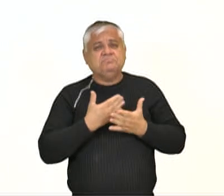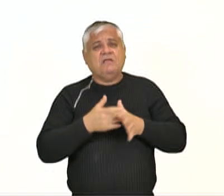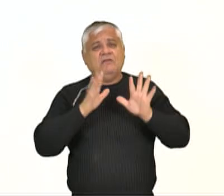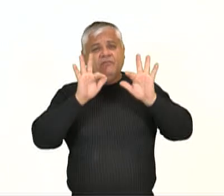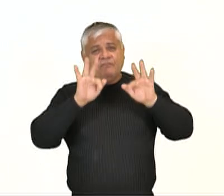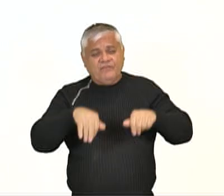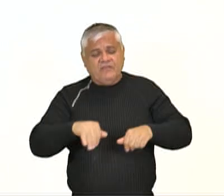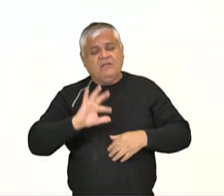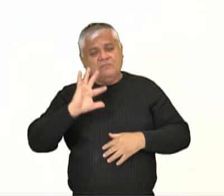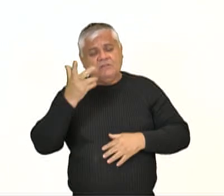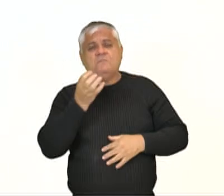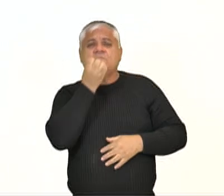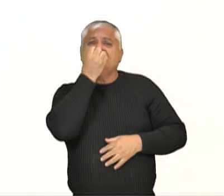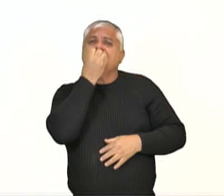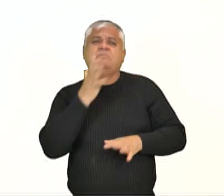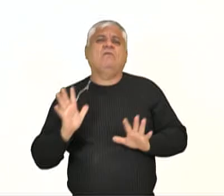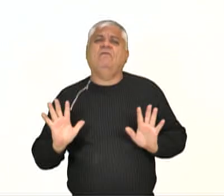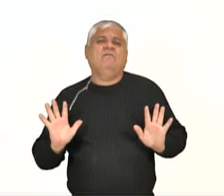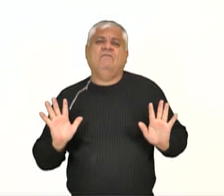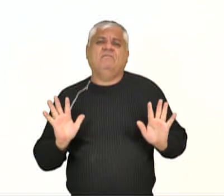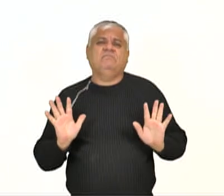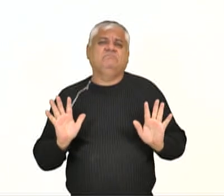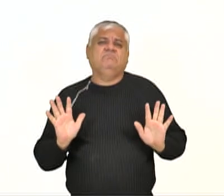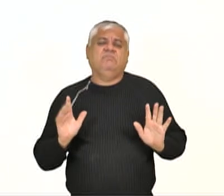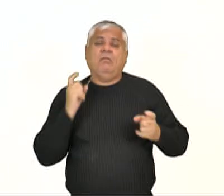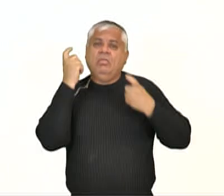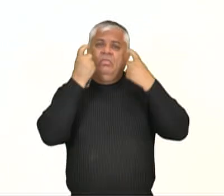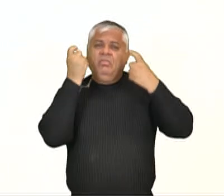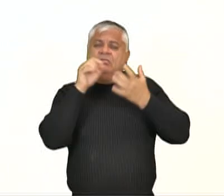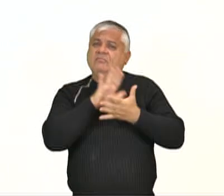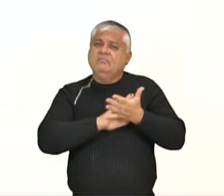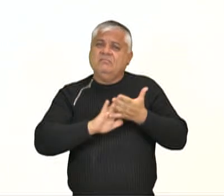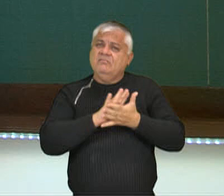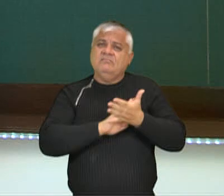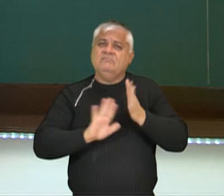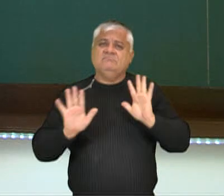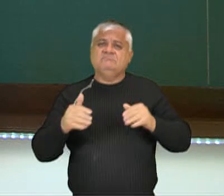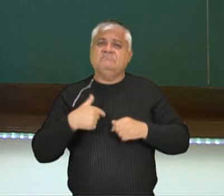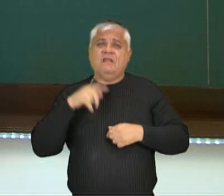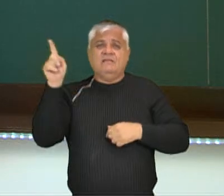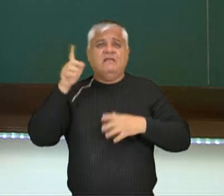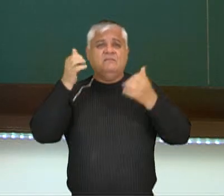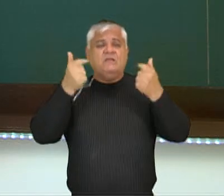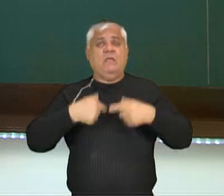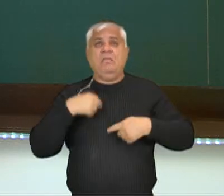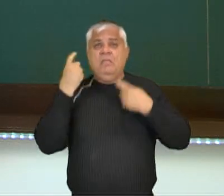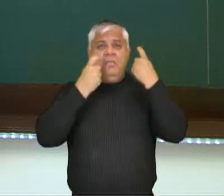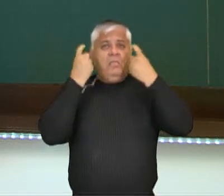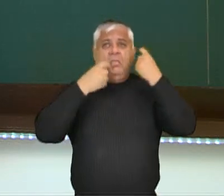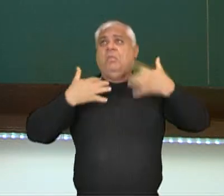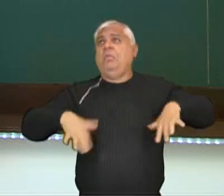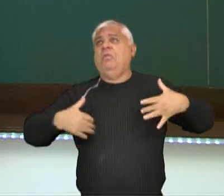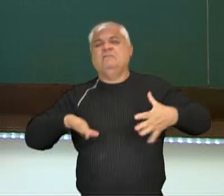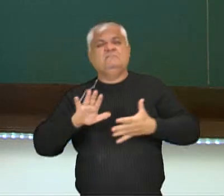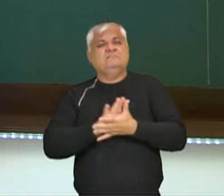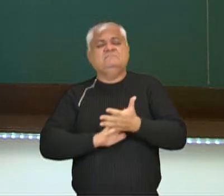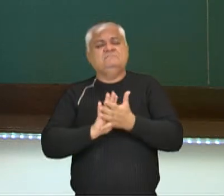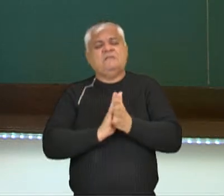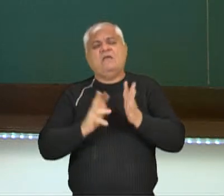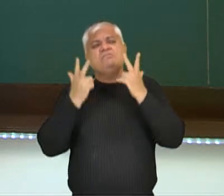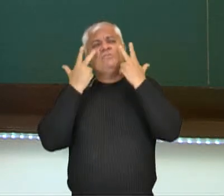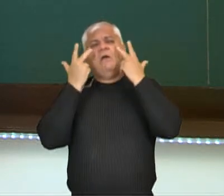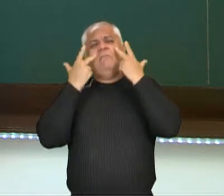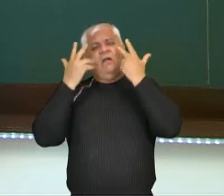bem, que no final tudo vai sair bem. Então, ela está dizendo ali, né, que ela não vai se preocupar tanto, vai deixar as coisas